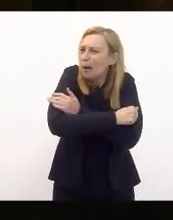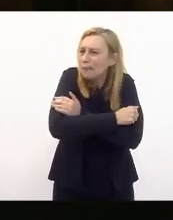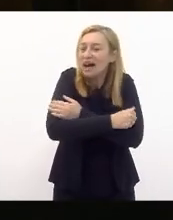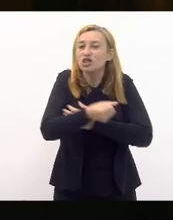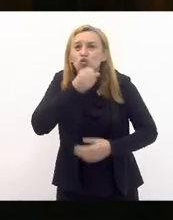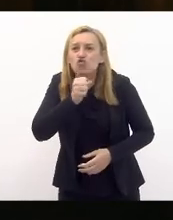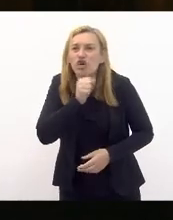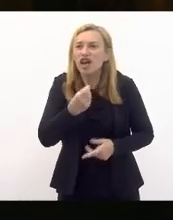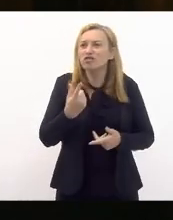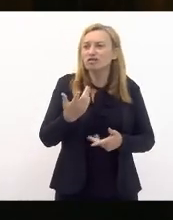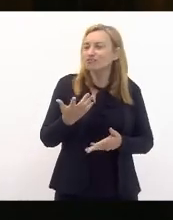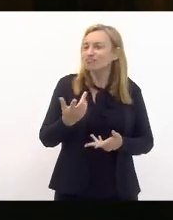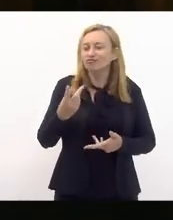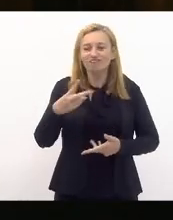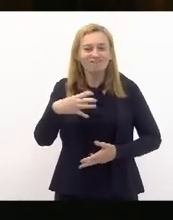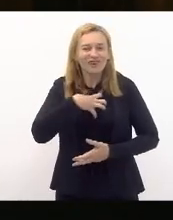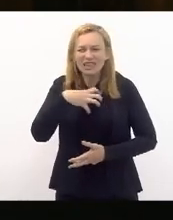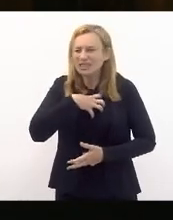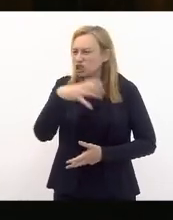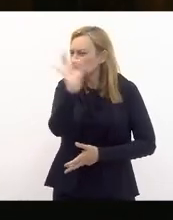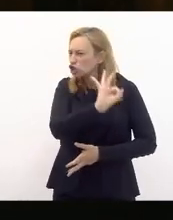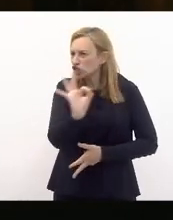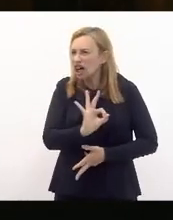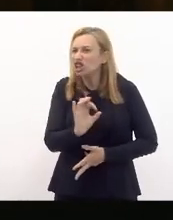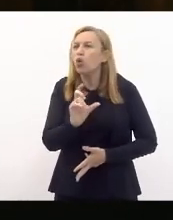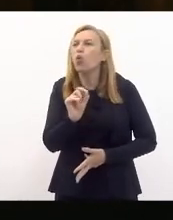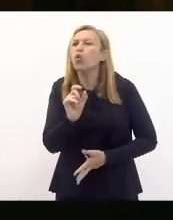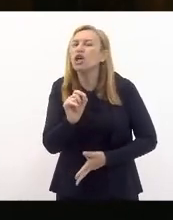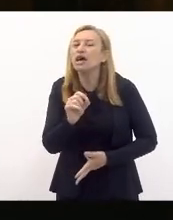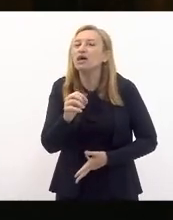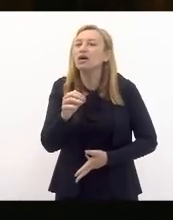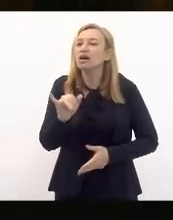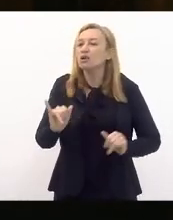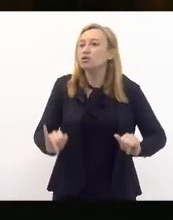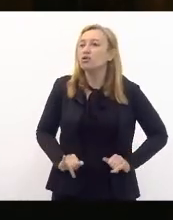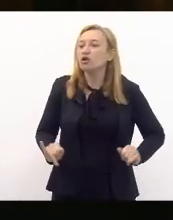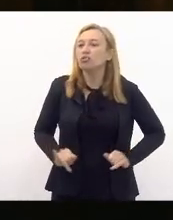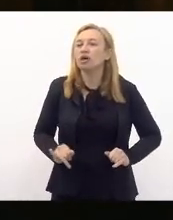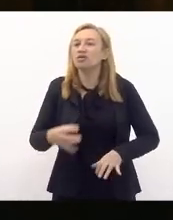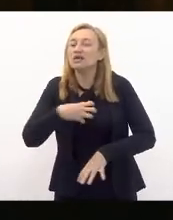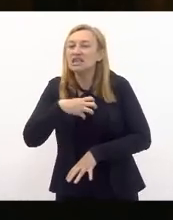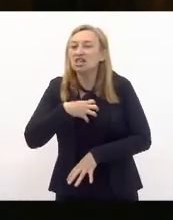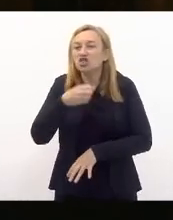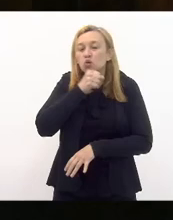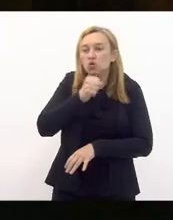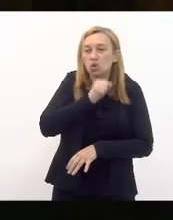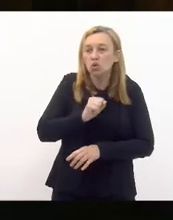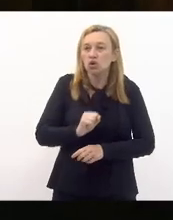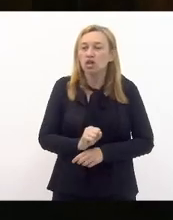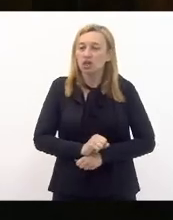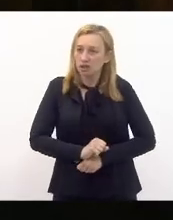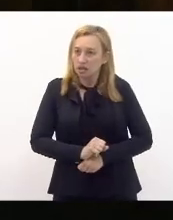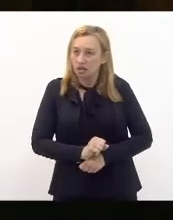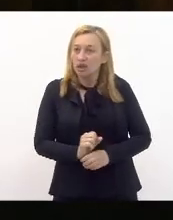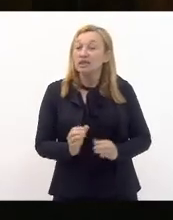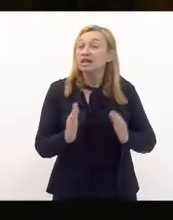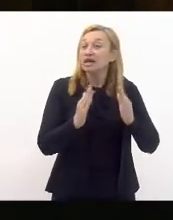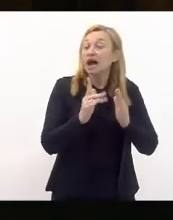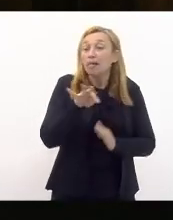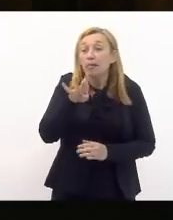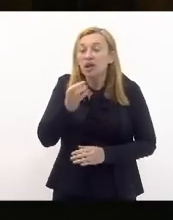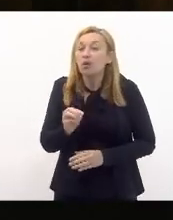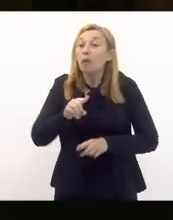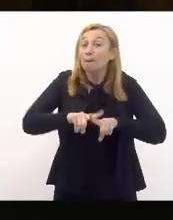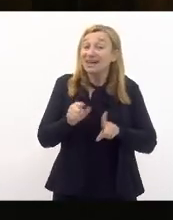não abraço o idoso não vai sentir na pele o que que o idoso tá sofrendo nos abrigos que os acolhidos estão sofrendo nos abrigos